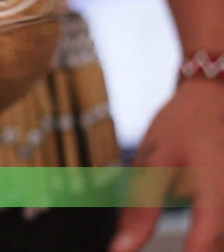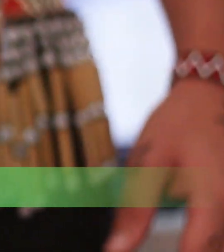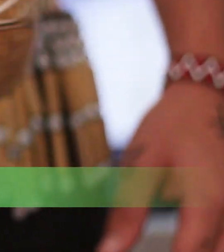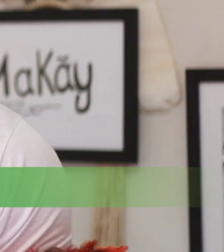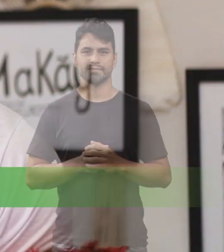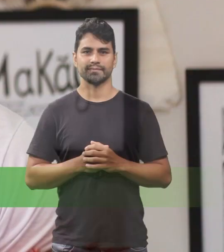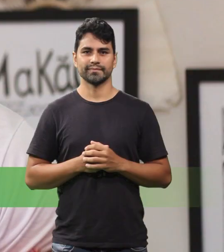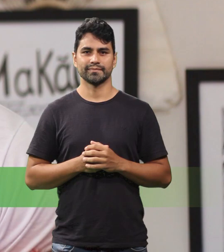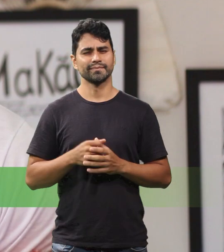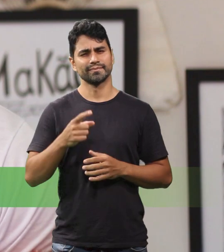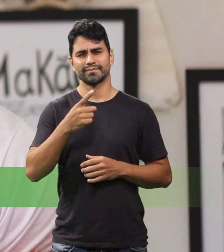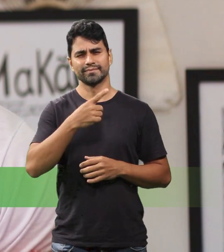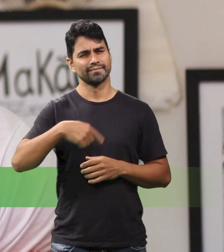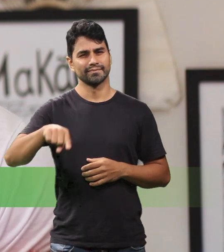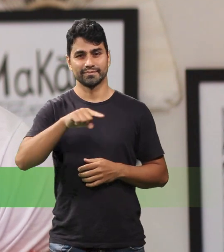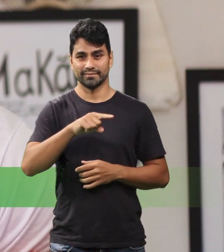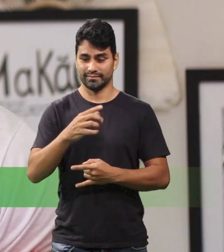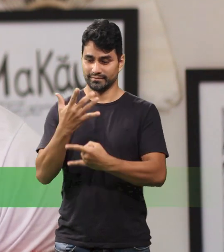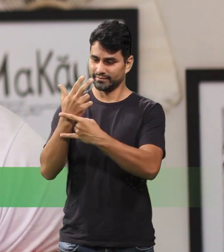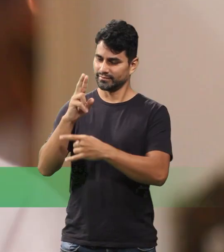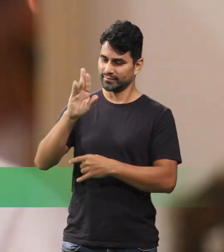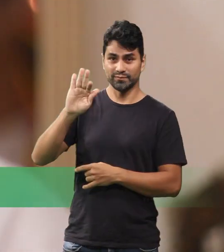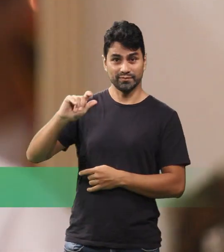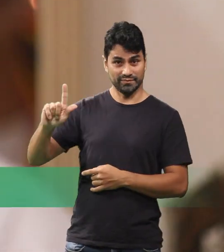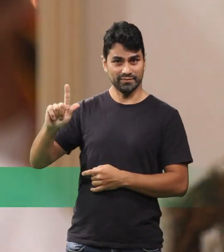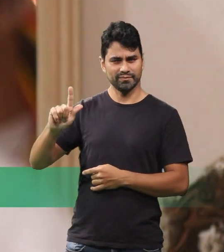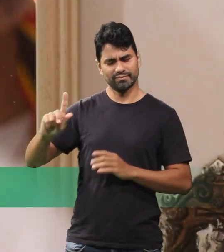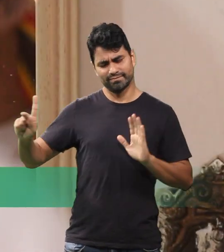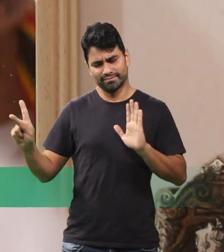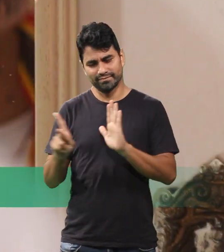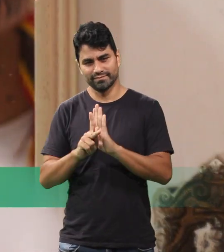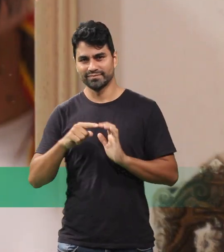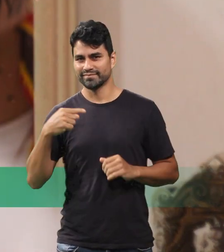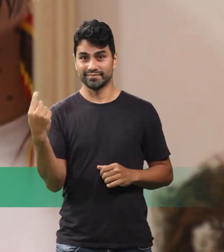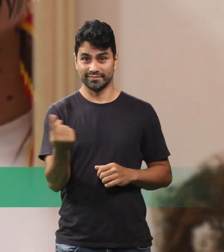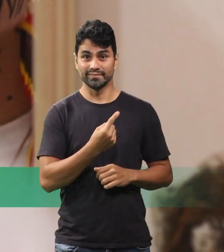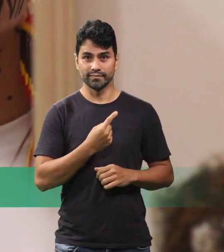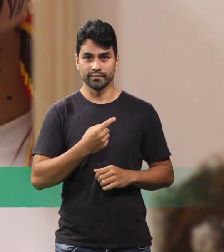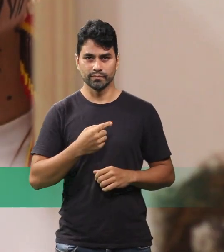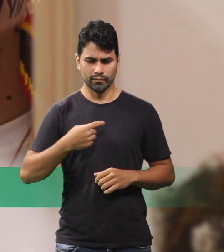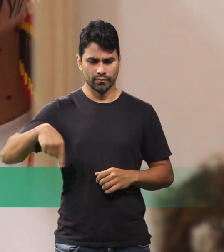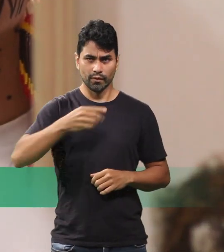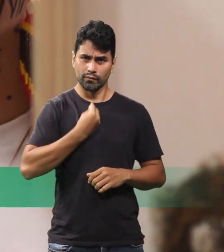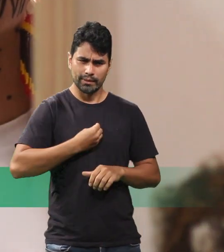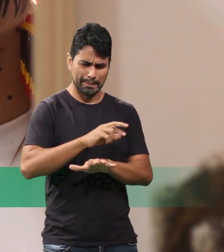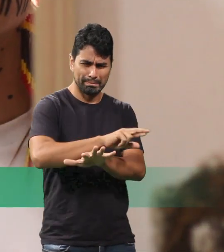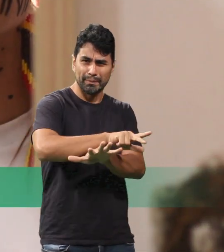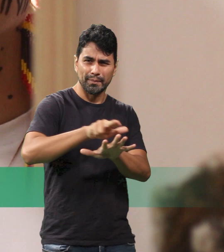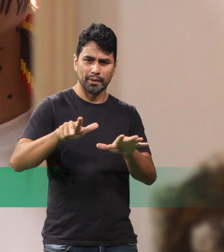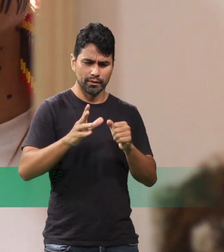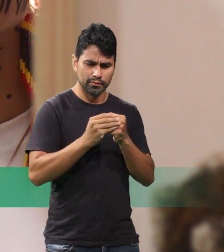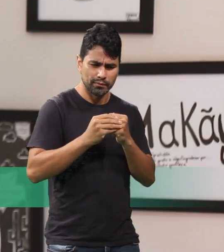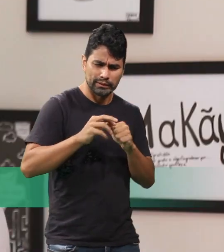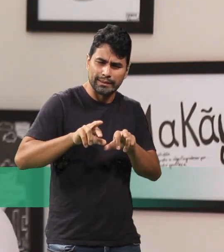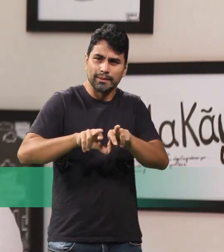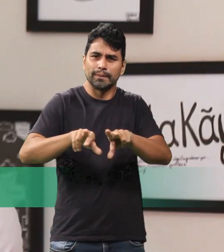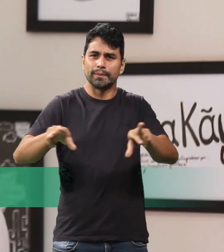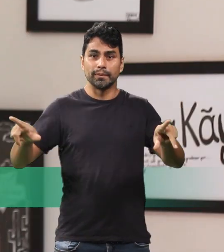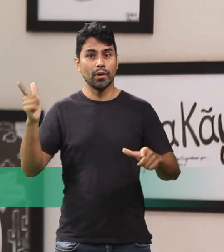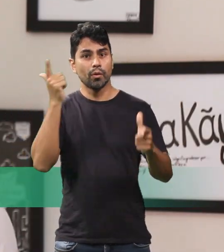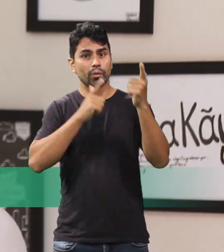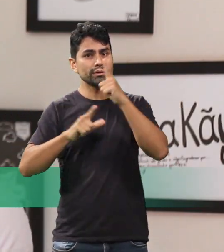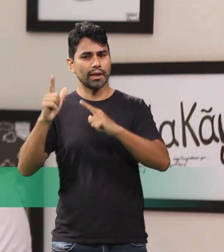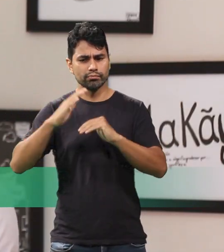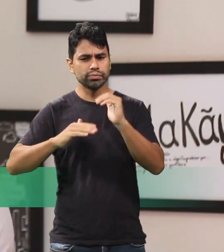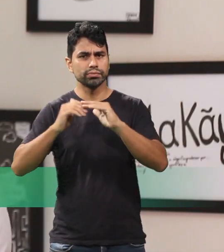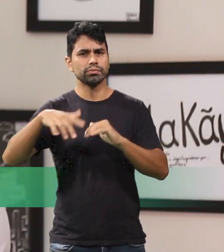rebaraca. Pertencemos ao UFMG e a nossa pluralidade de vivências e diversidade de saberes